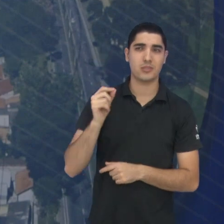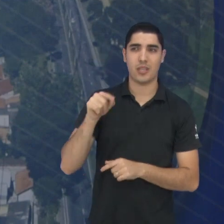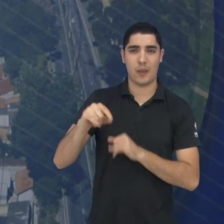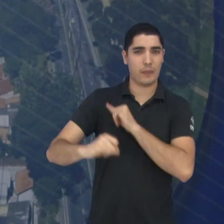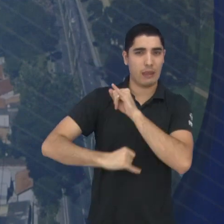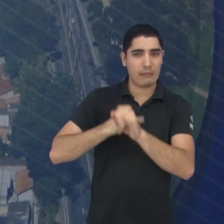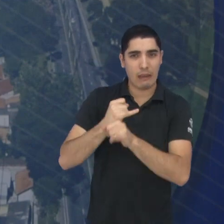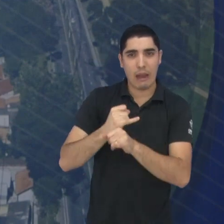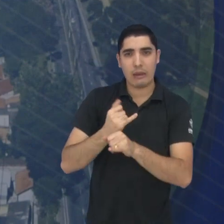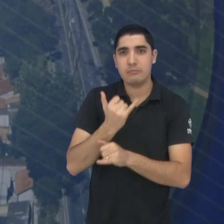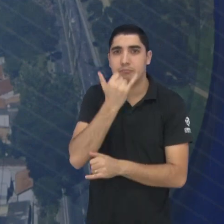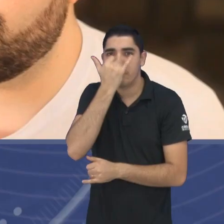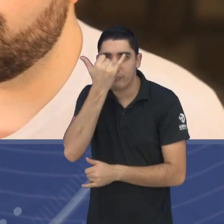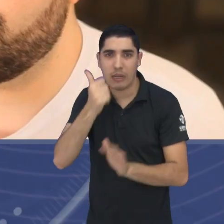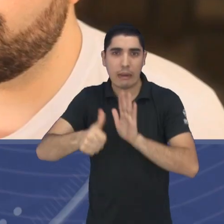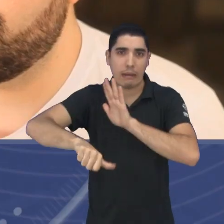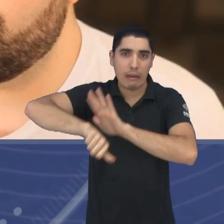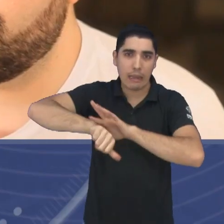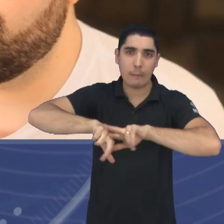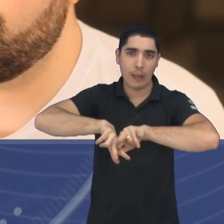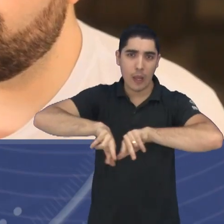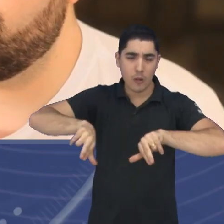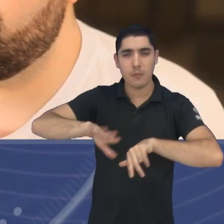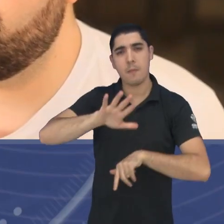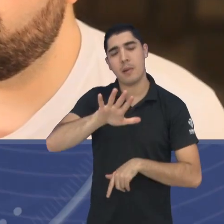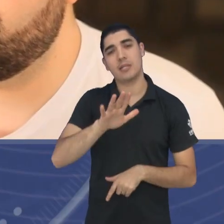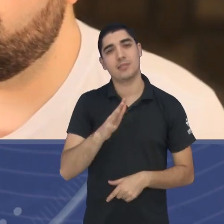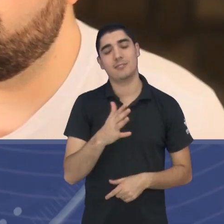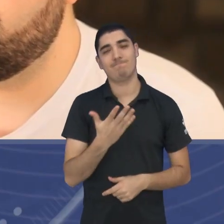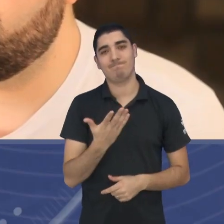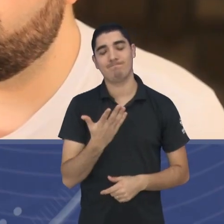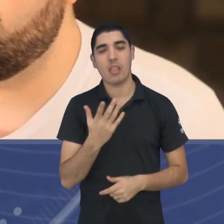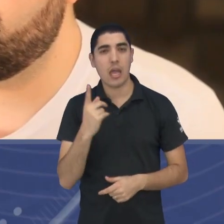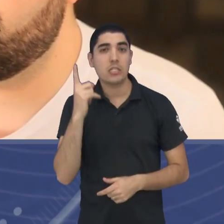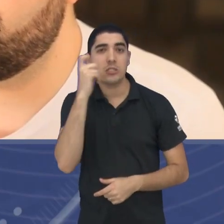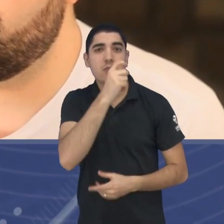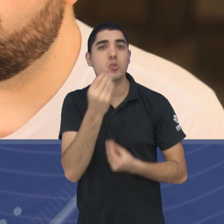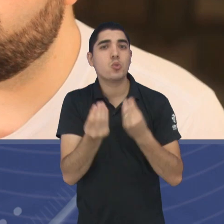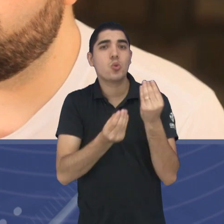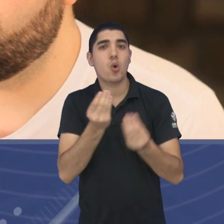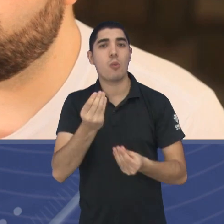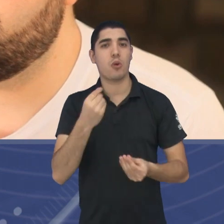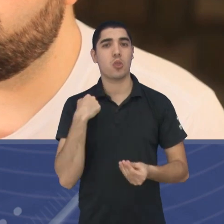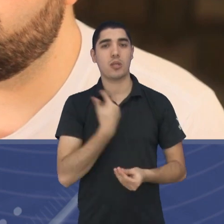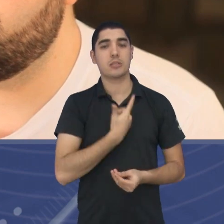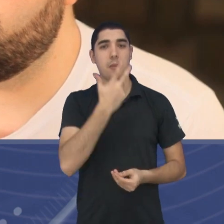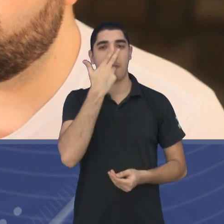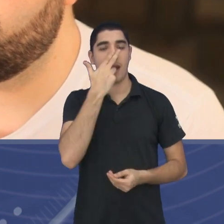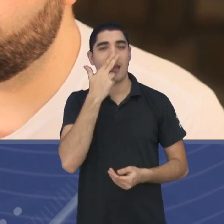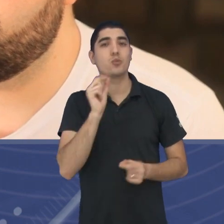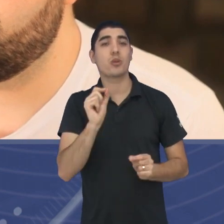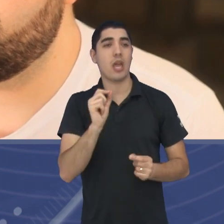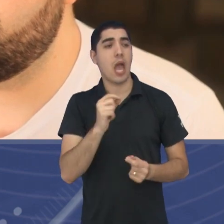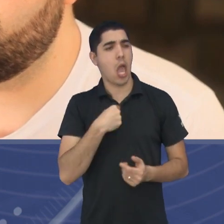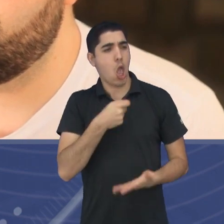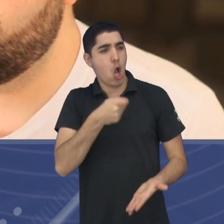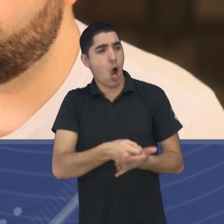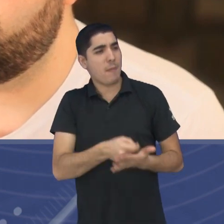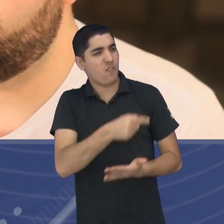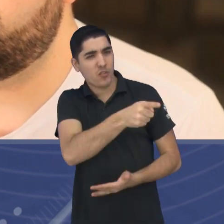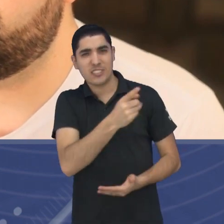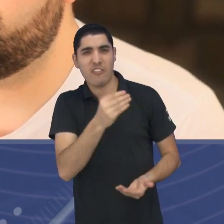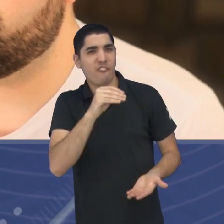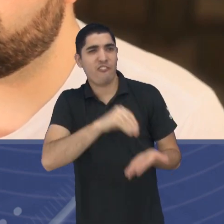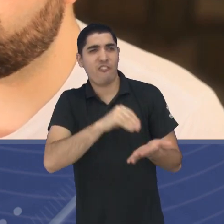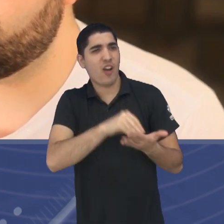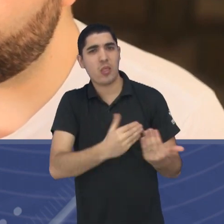dirá das crianças, né? É injusto a gente cobrar essa responsabilidade deles, até essa malícia deles, sendo que